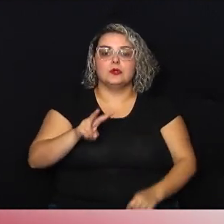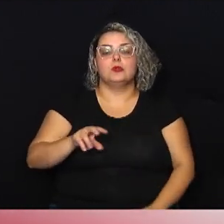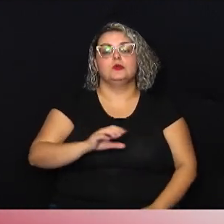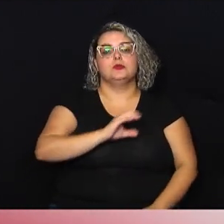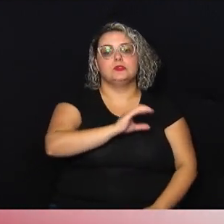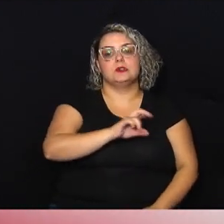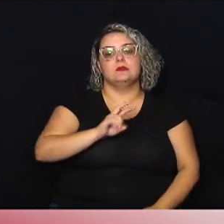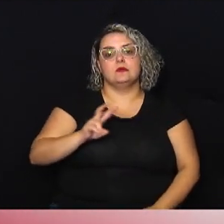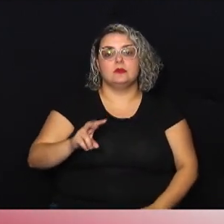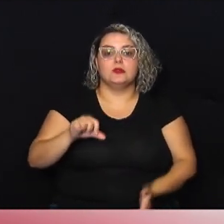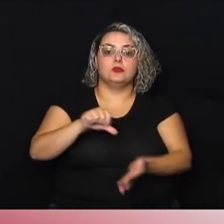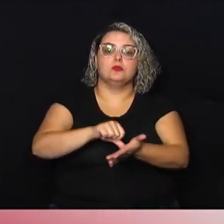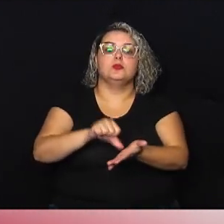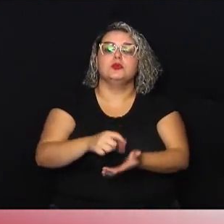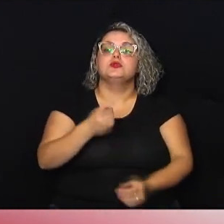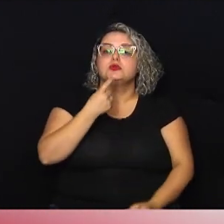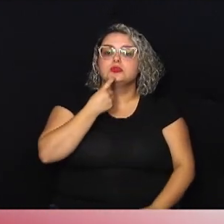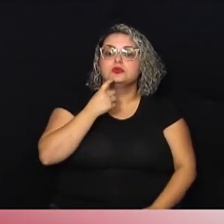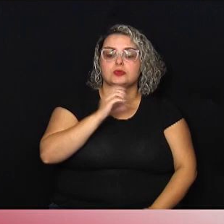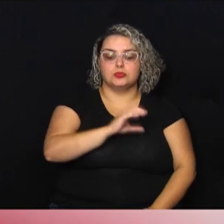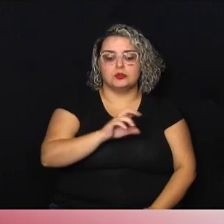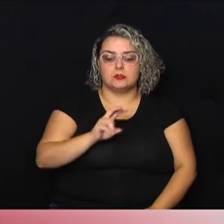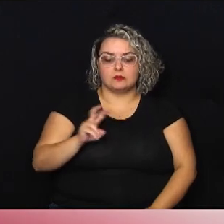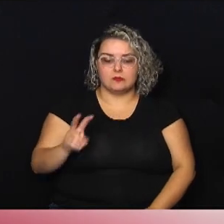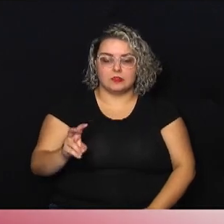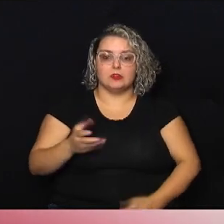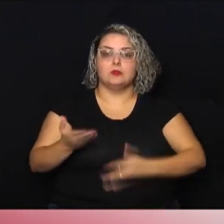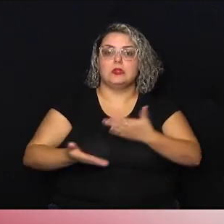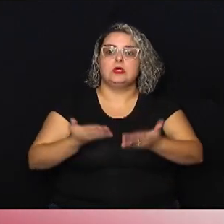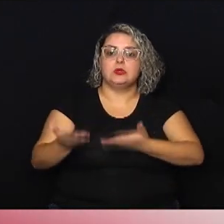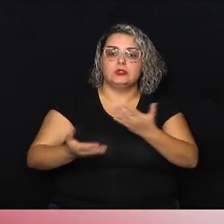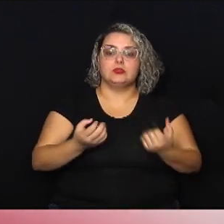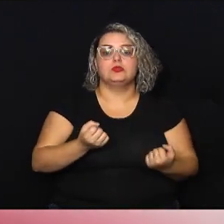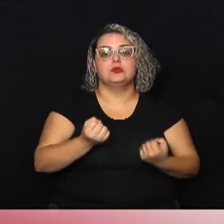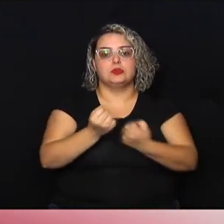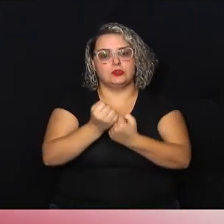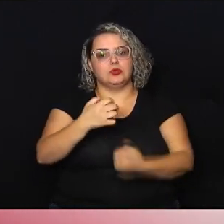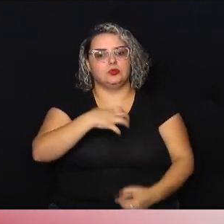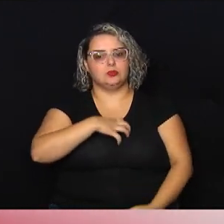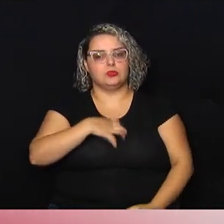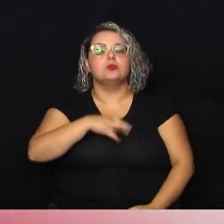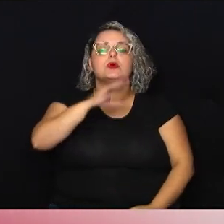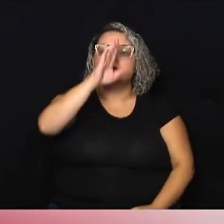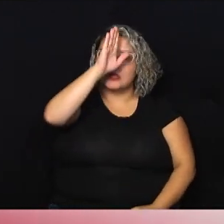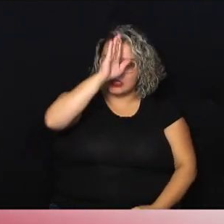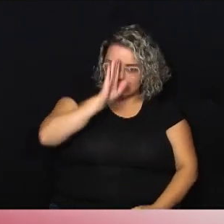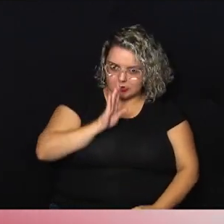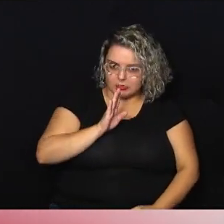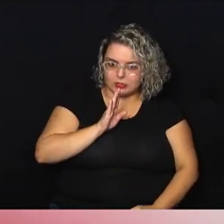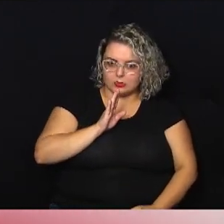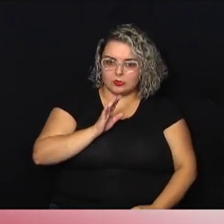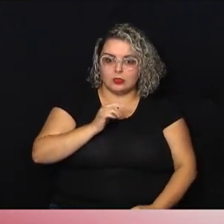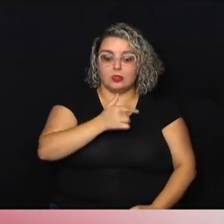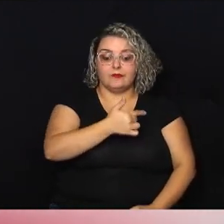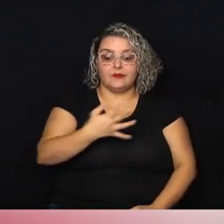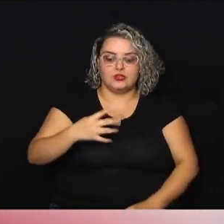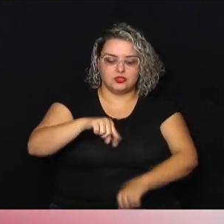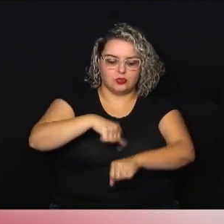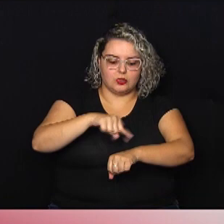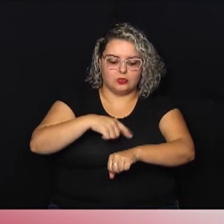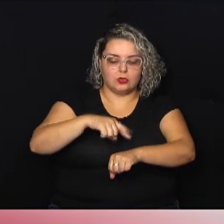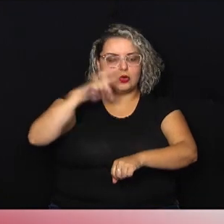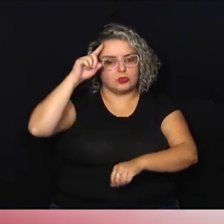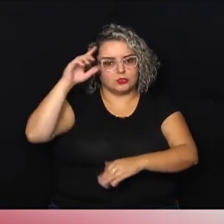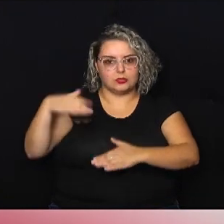de Campinas. O CVV presta serviço de apoio emocional gratuito, 24 horas por dia